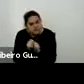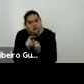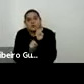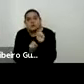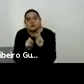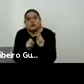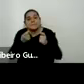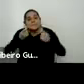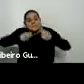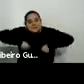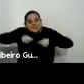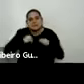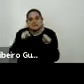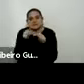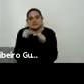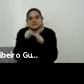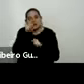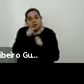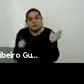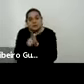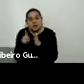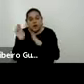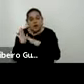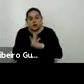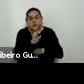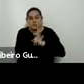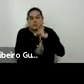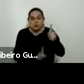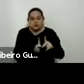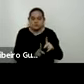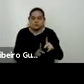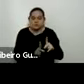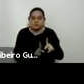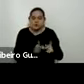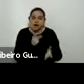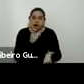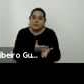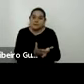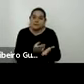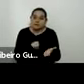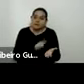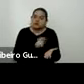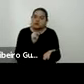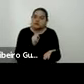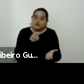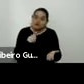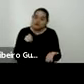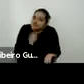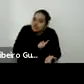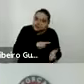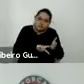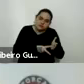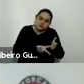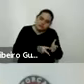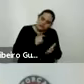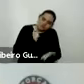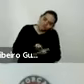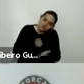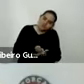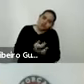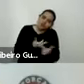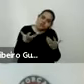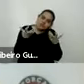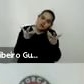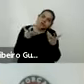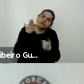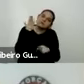feito, a partir da nossa exigência. Muito bem, João. Ficamos por aqui